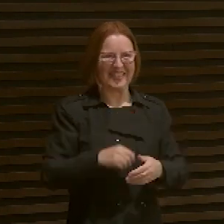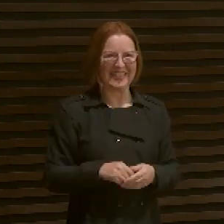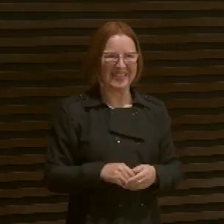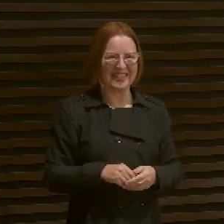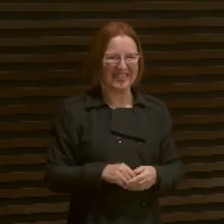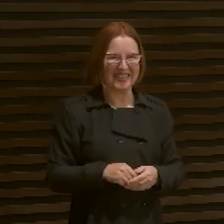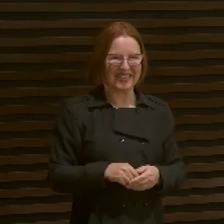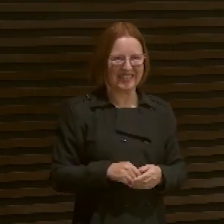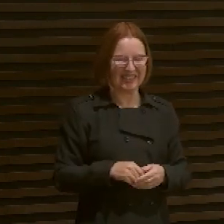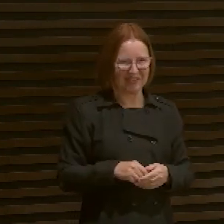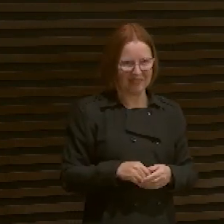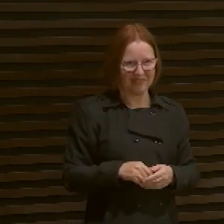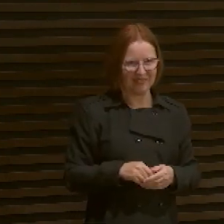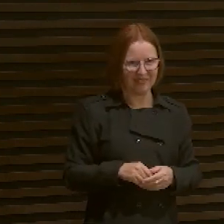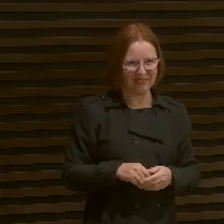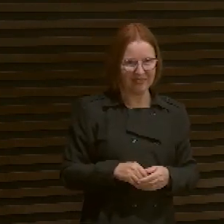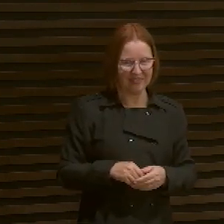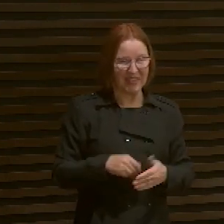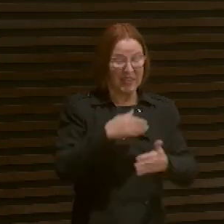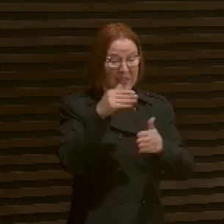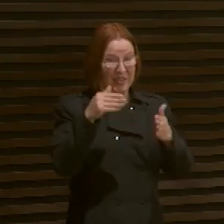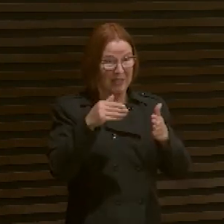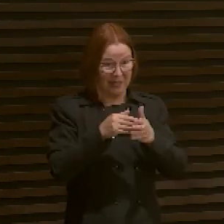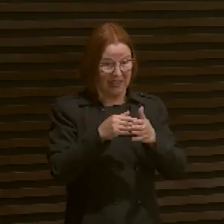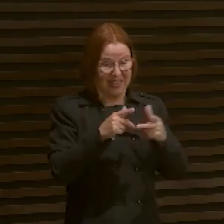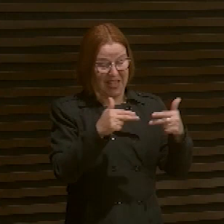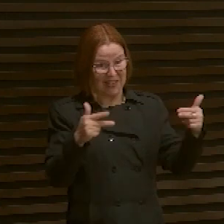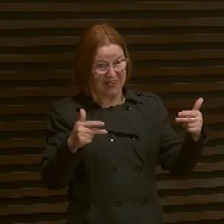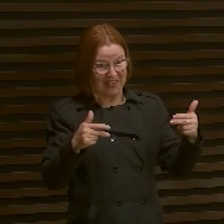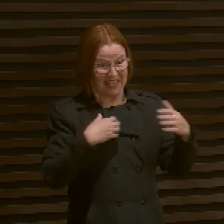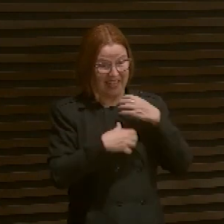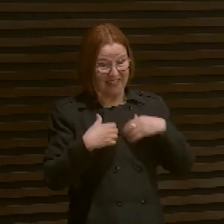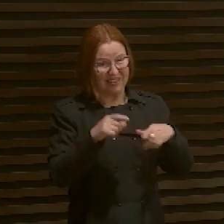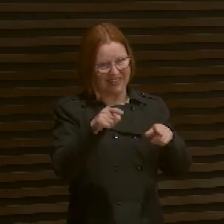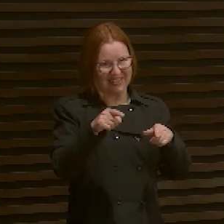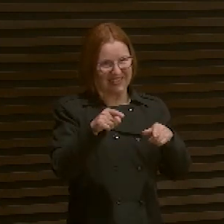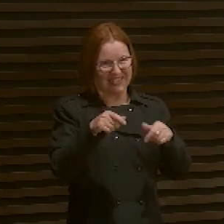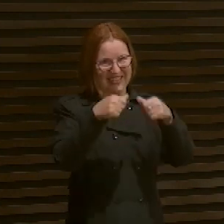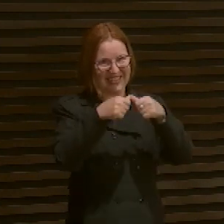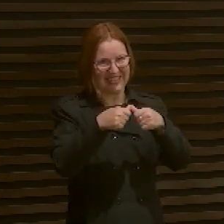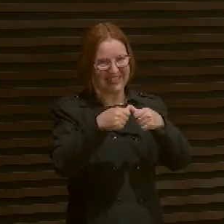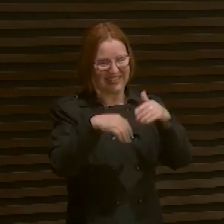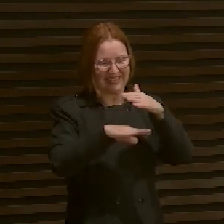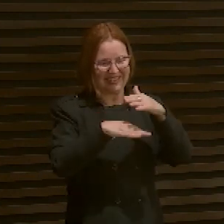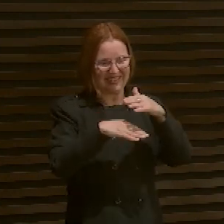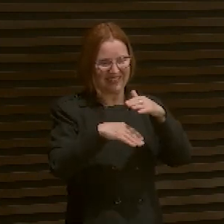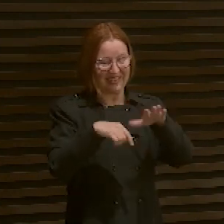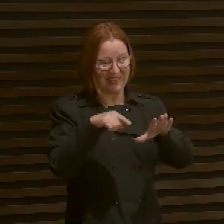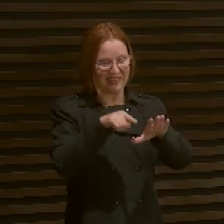Tudo é dele. Tudo aquilo que te aflige estão debaixo dos pés do Senhor.